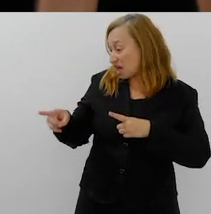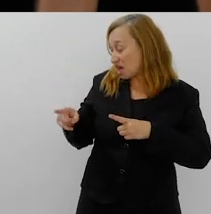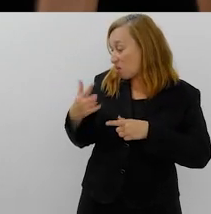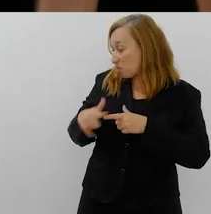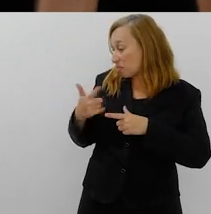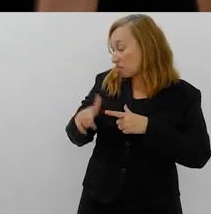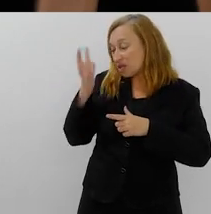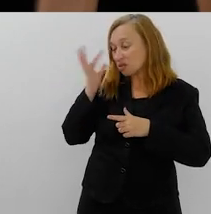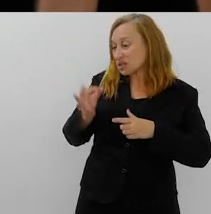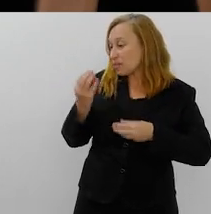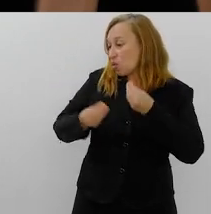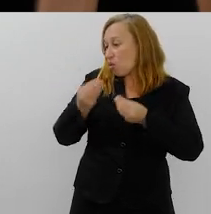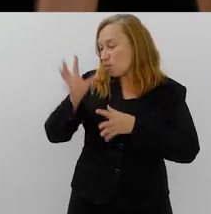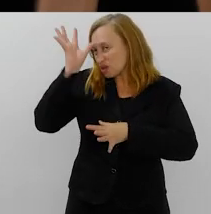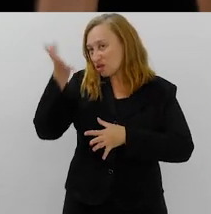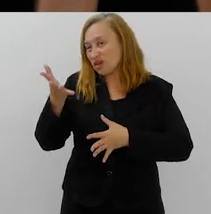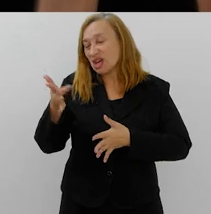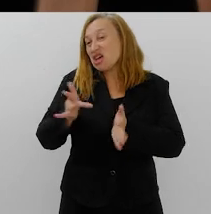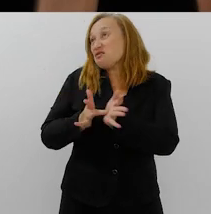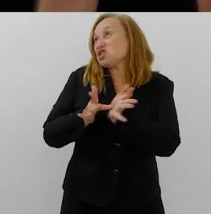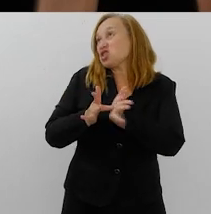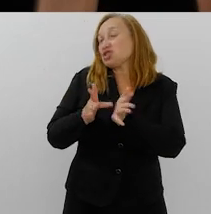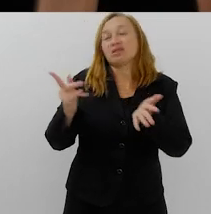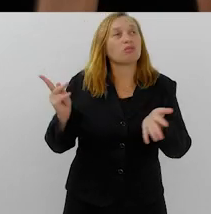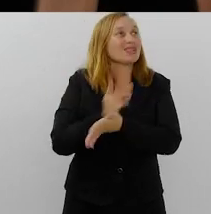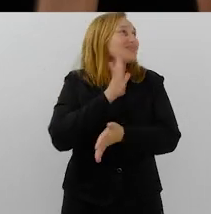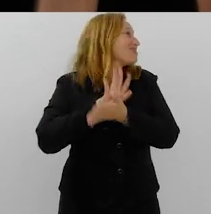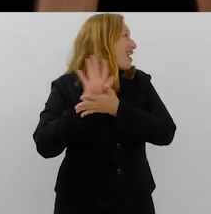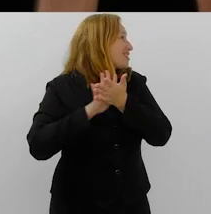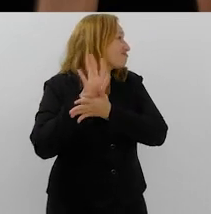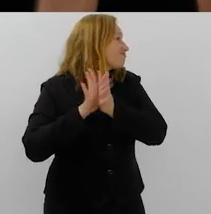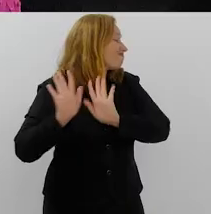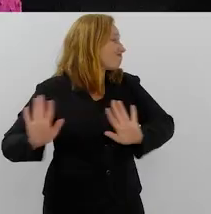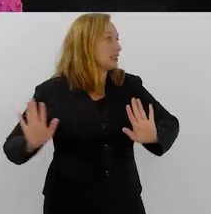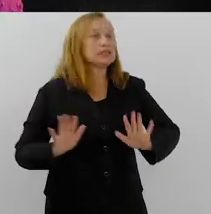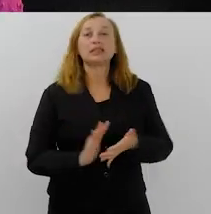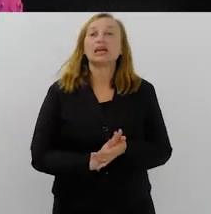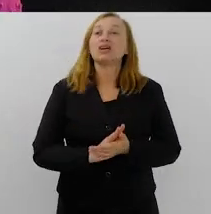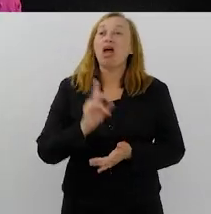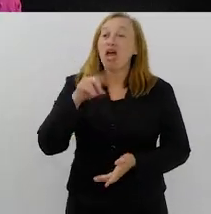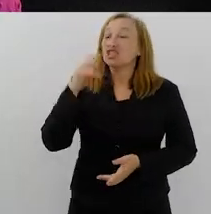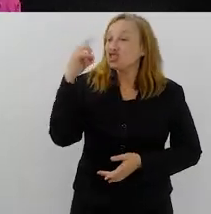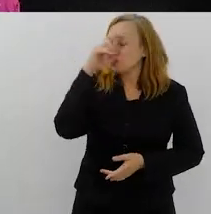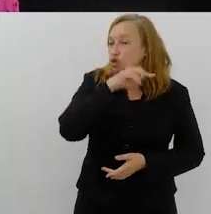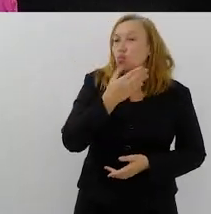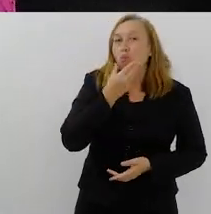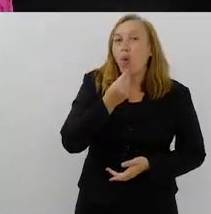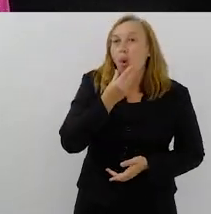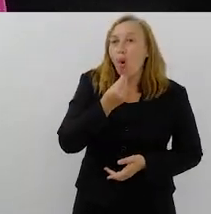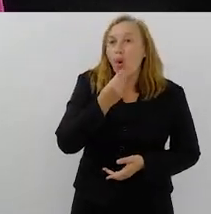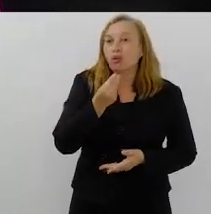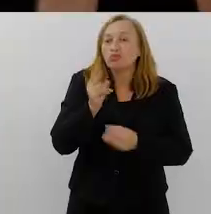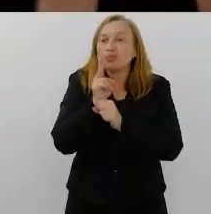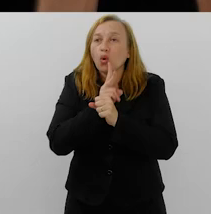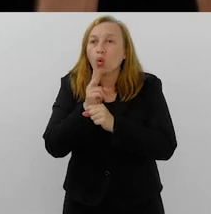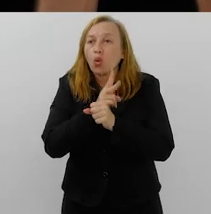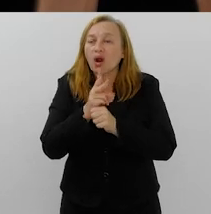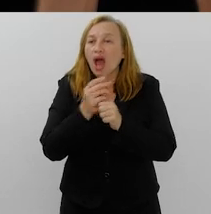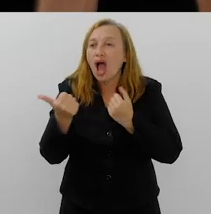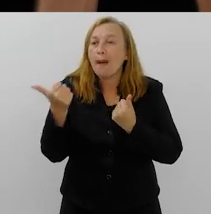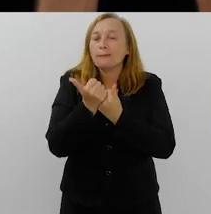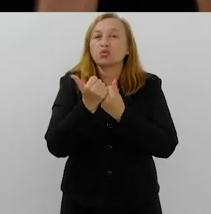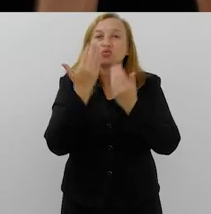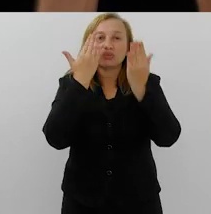problema ele não consegue lidar com isso fingir que não tá acontecendo fingir que não tá acontecendo e é muito difícil pro